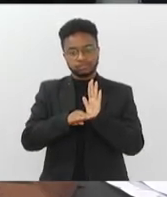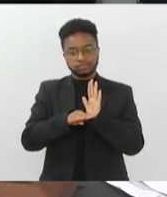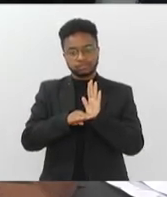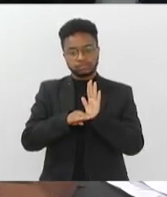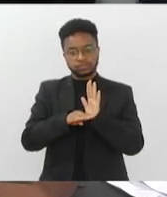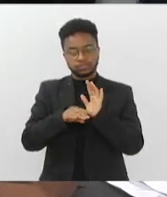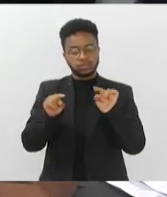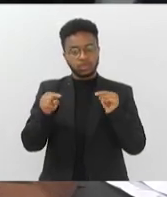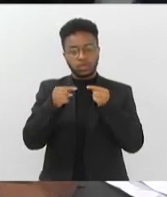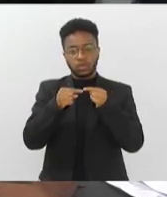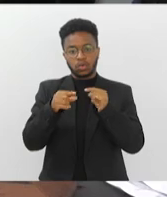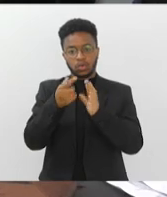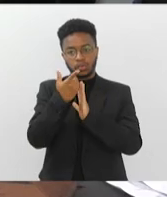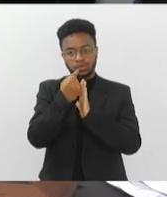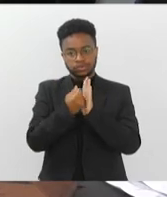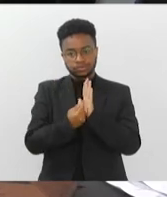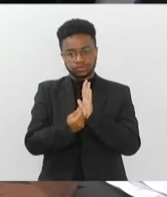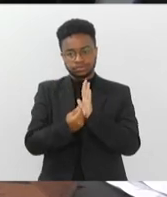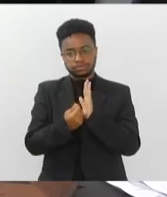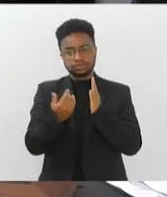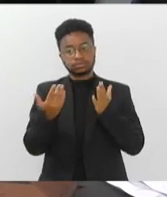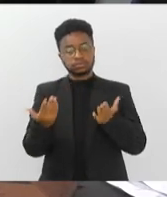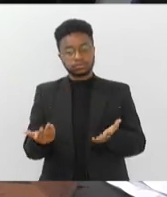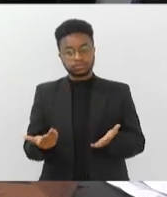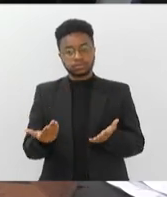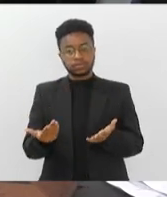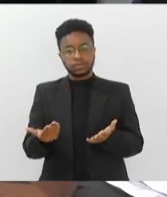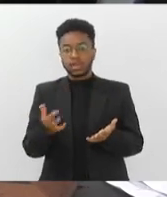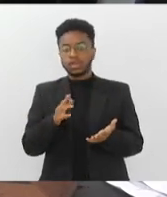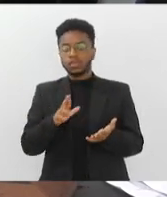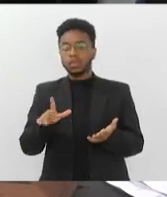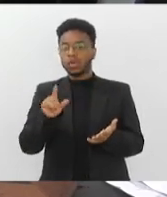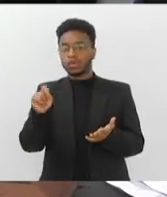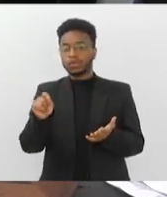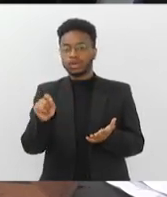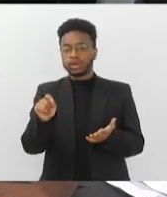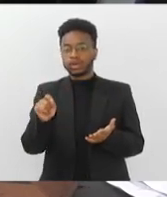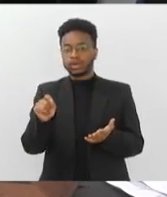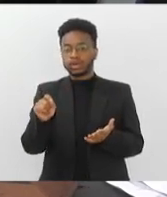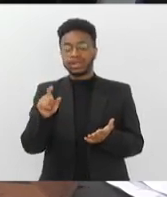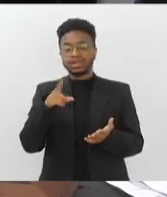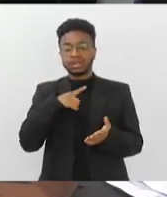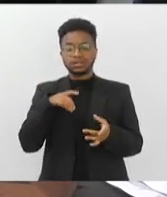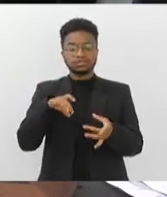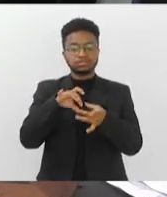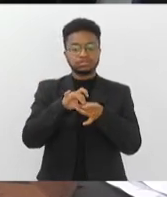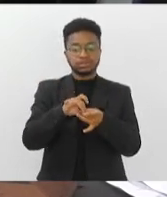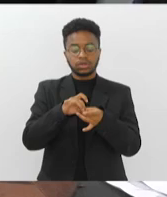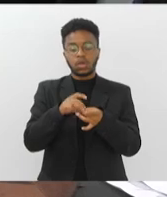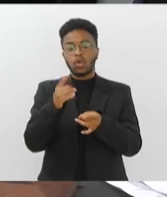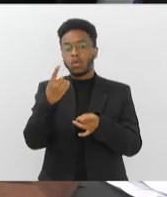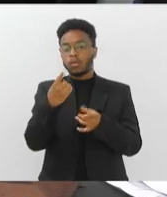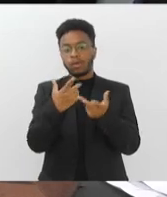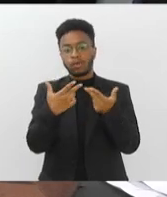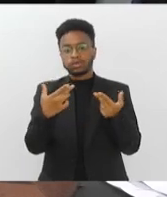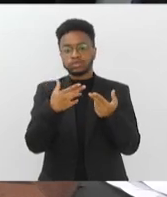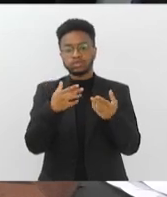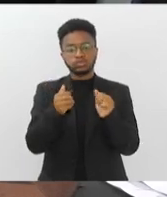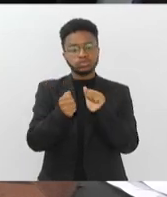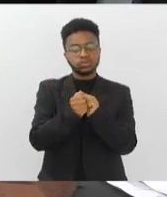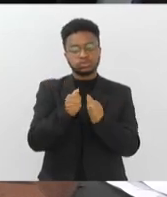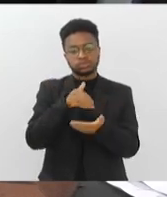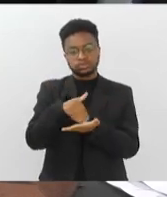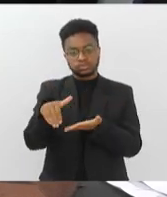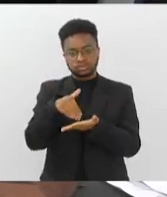do orçamento. Então, não é tipo para o município, está dentro de um item ligado a uma secretaria da